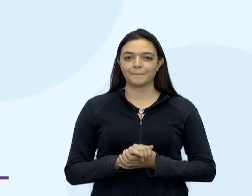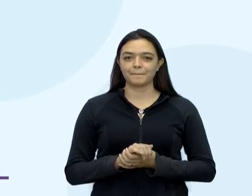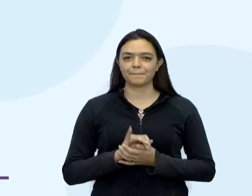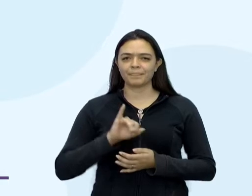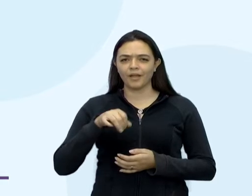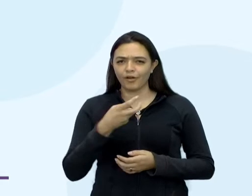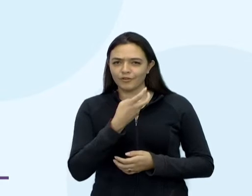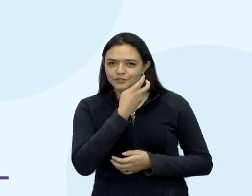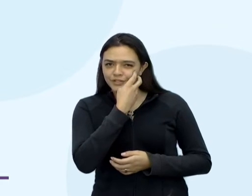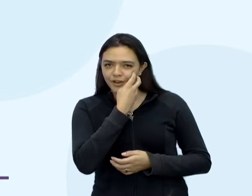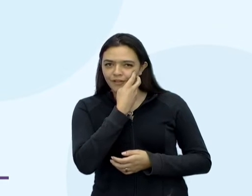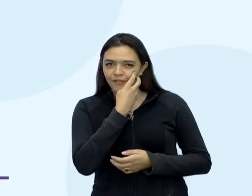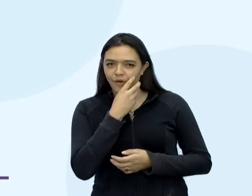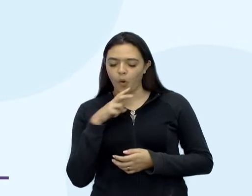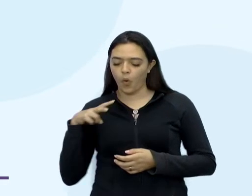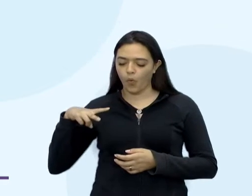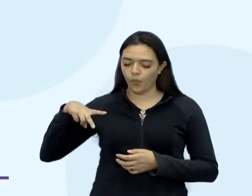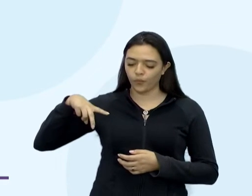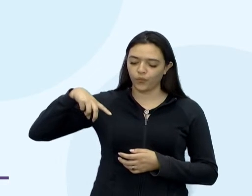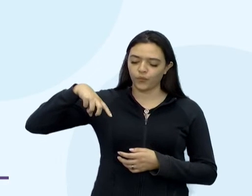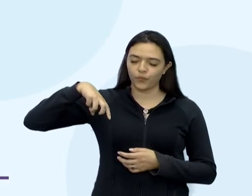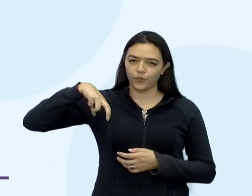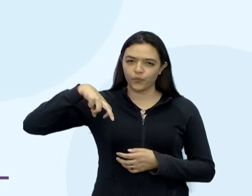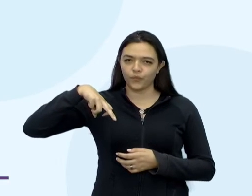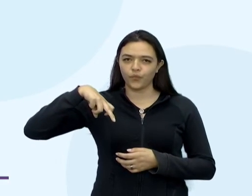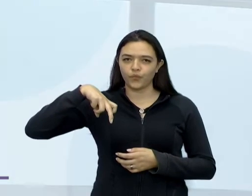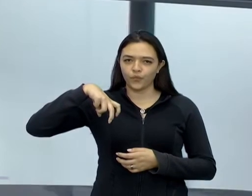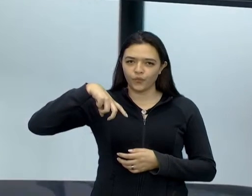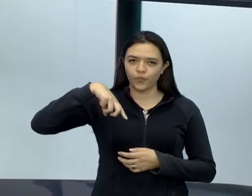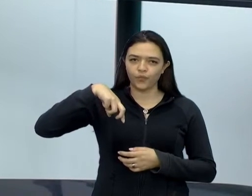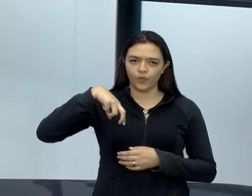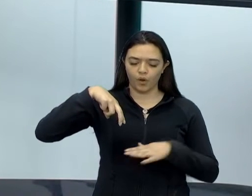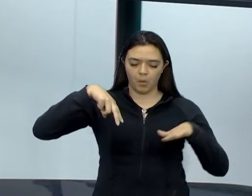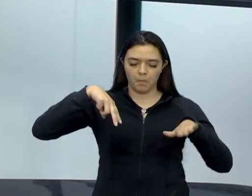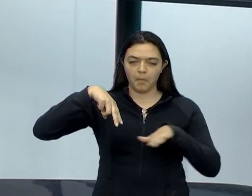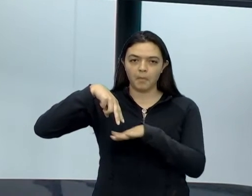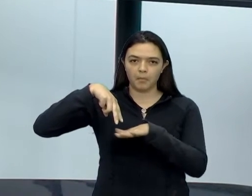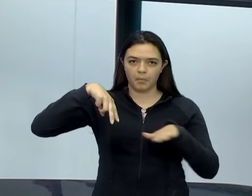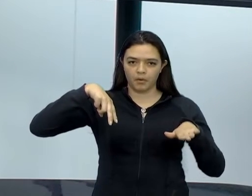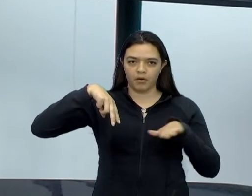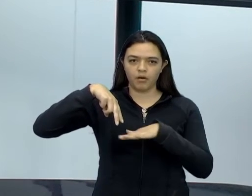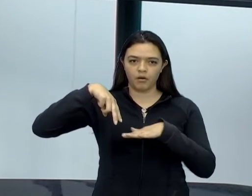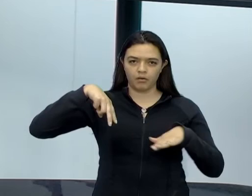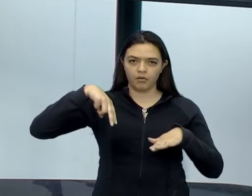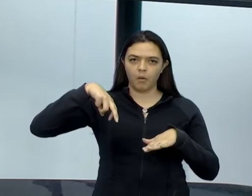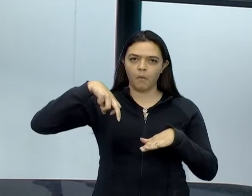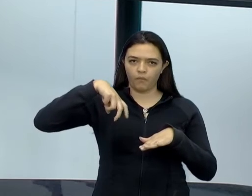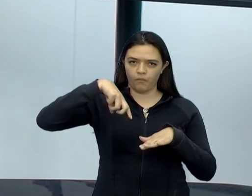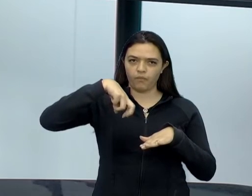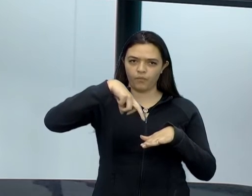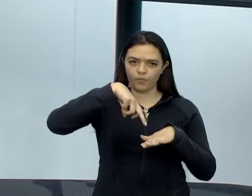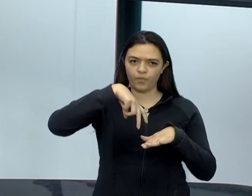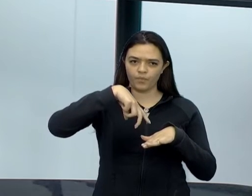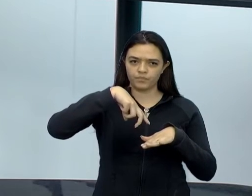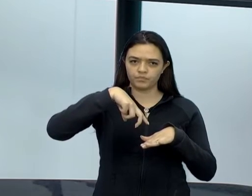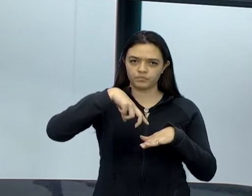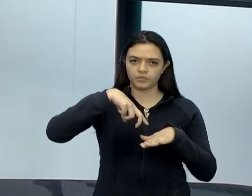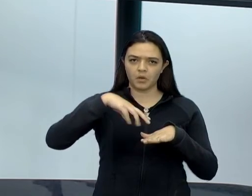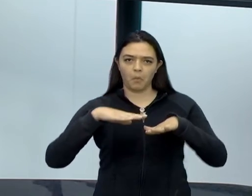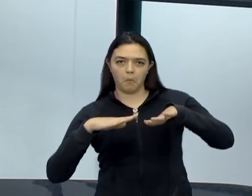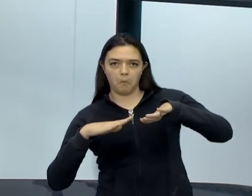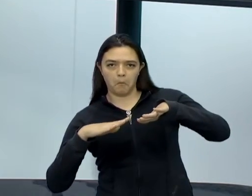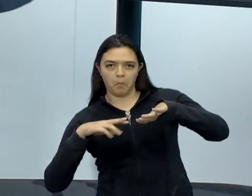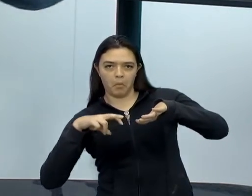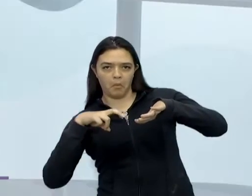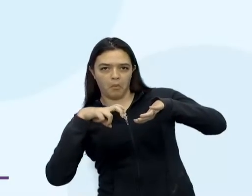quando você caminha em um plano horizontal, seu corpo fica praticamente perpendicular ao plano, não é? Perpendicular ao plano quer dizer que não tem inclinação, aqui